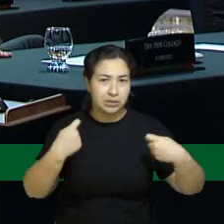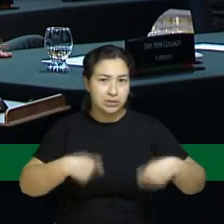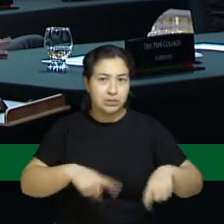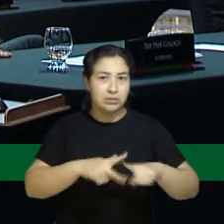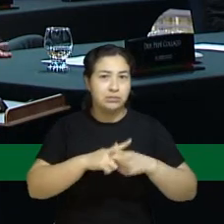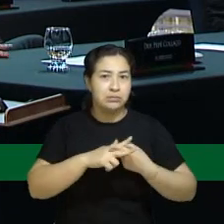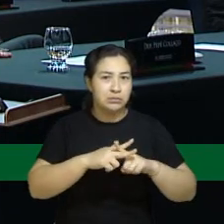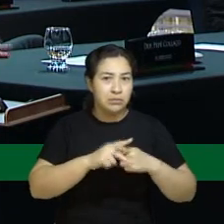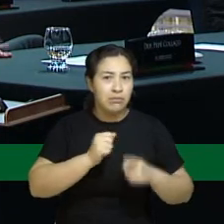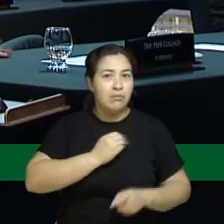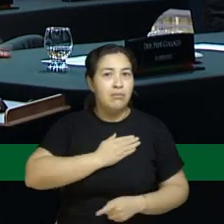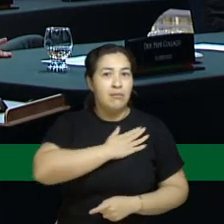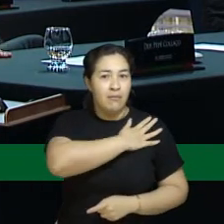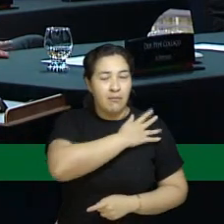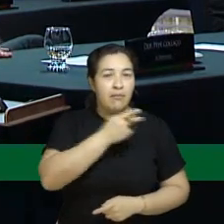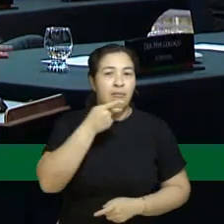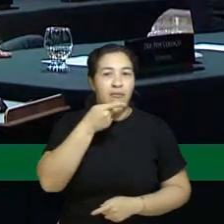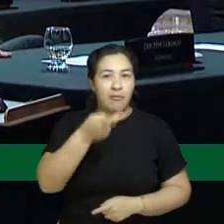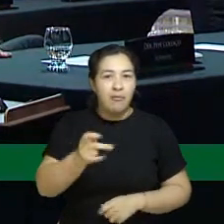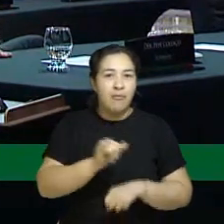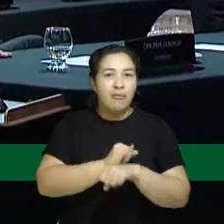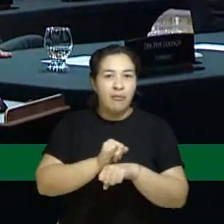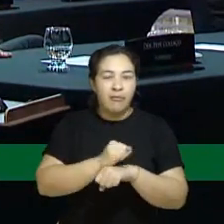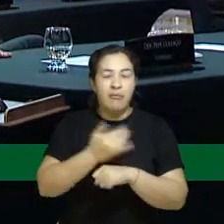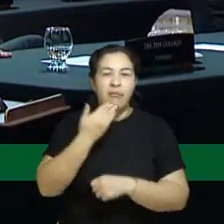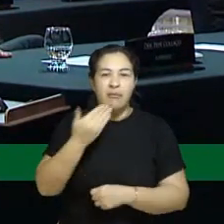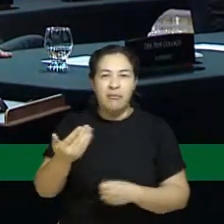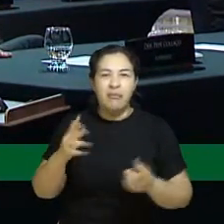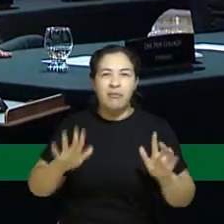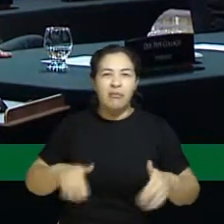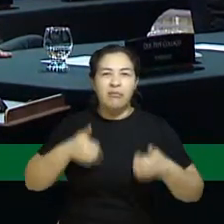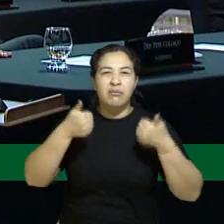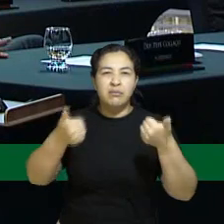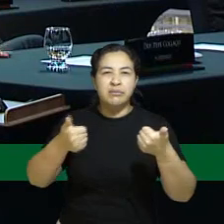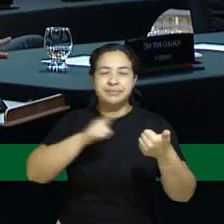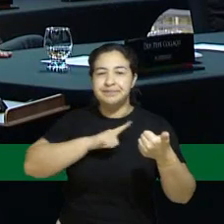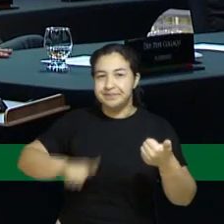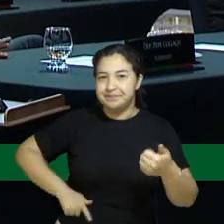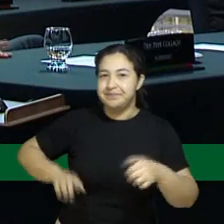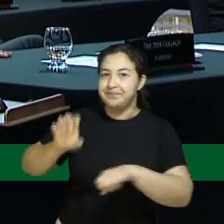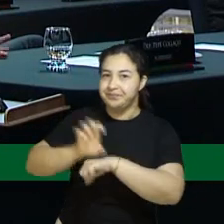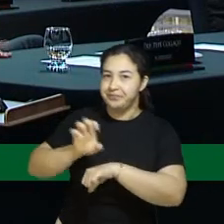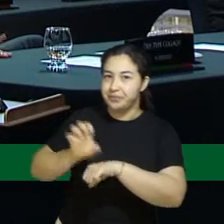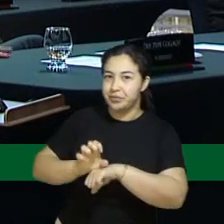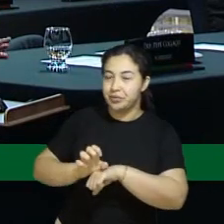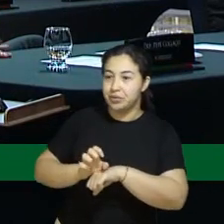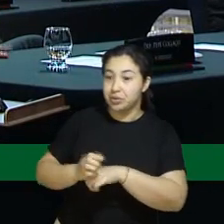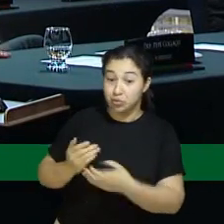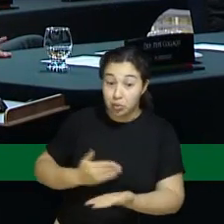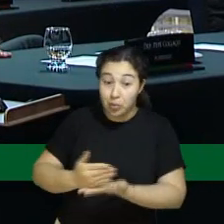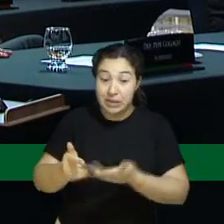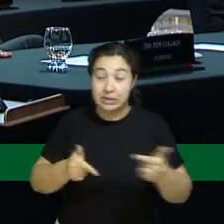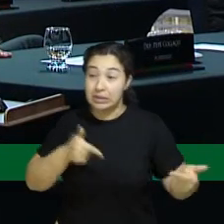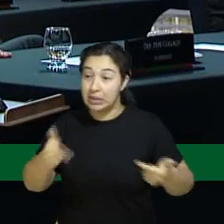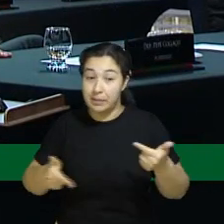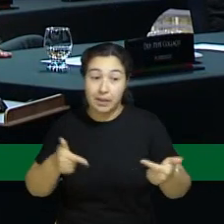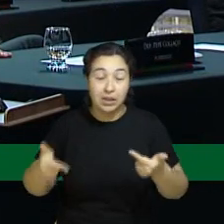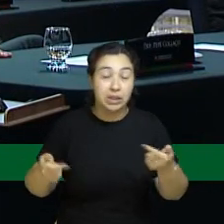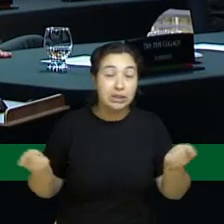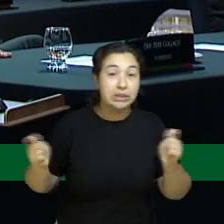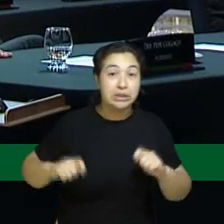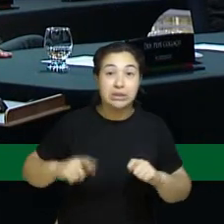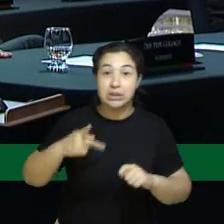muito forte ali em Itajaí, quando a gente pediu melhorias, o governo do Estado começou a se movimentar. E o primeiro passo da movimentação veio através da PEC, deputado